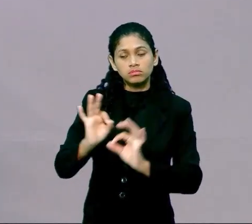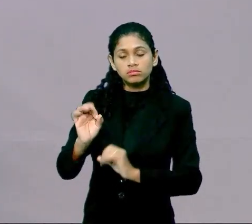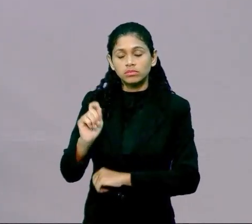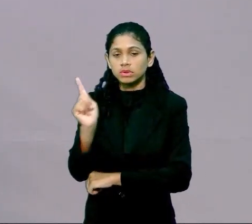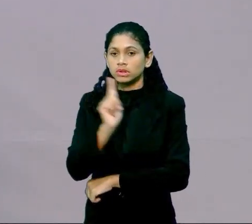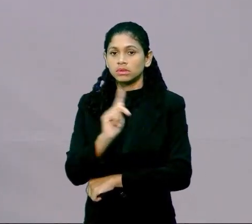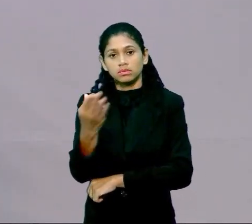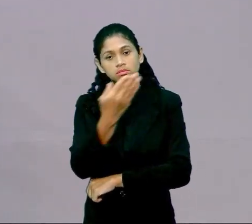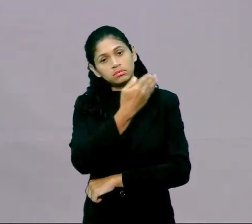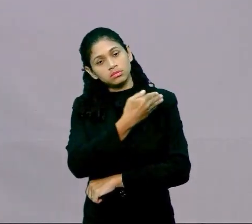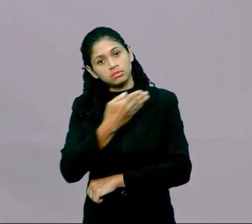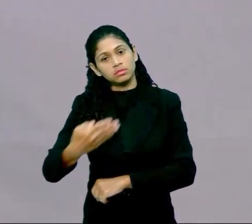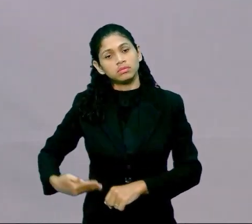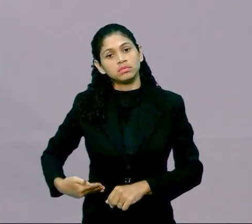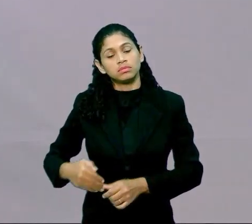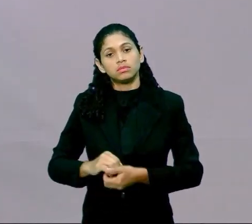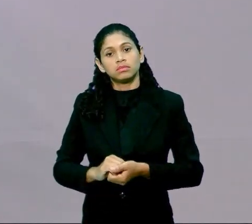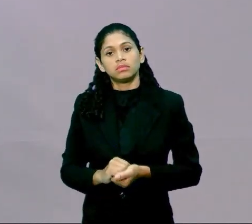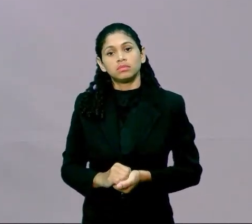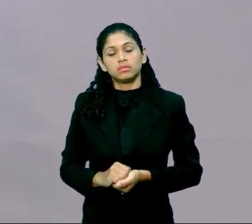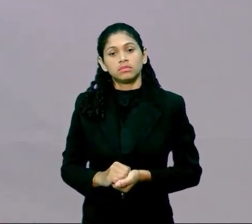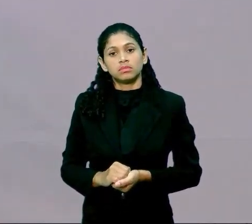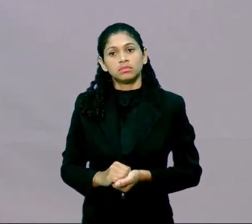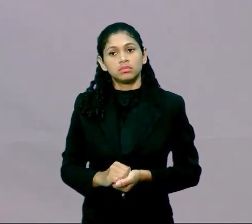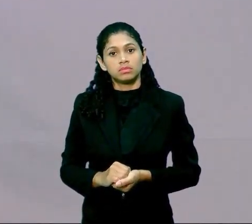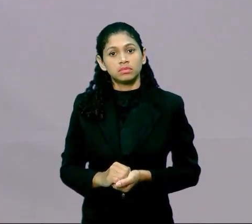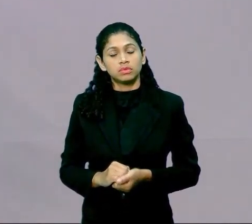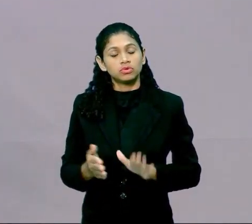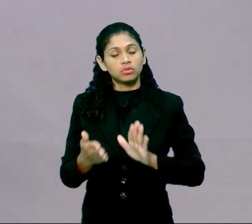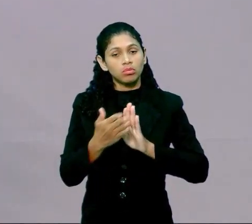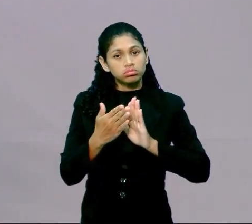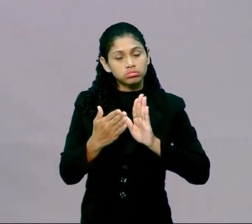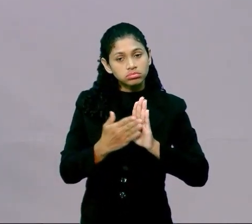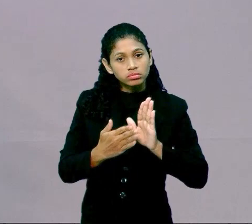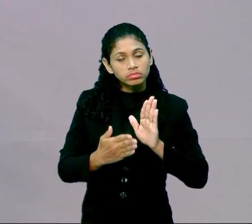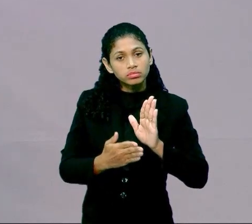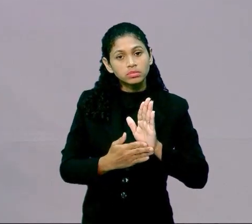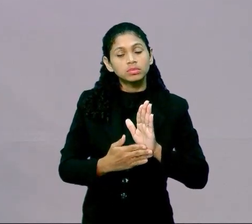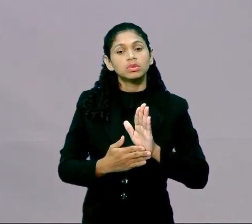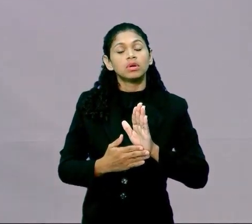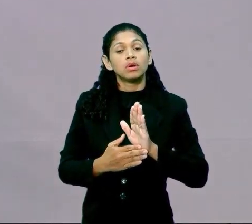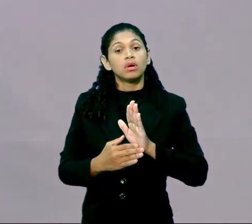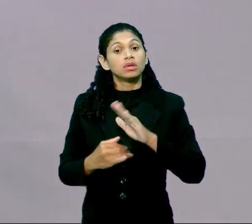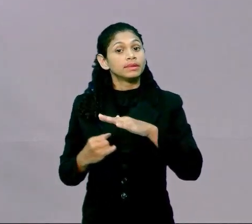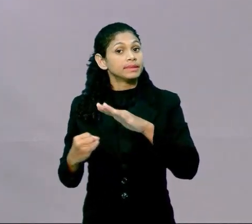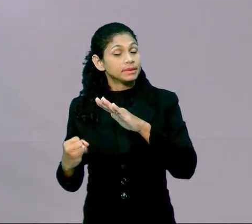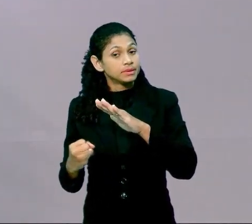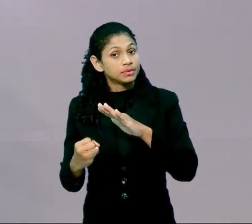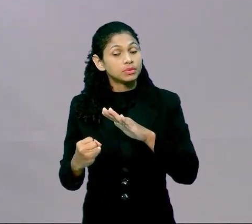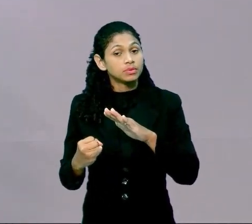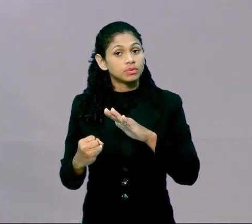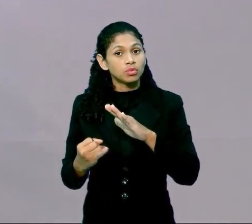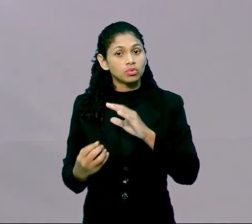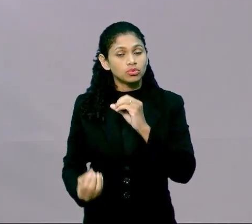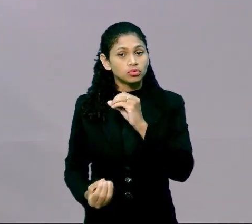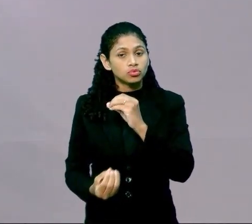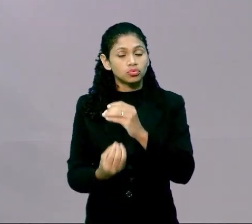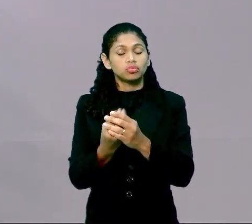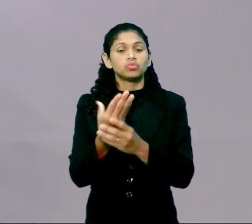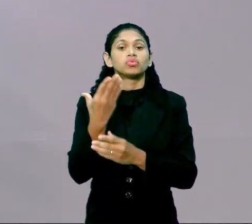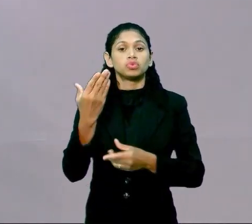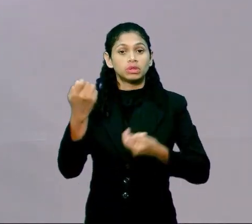não governamentais, nós estamos tratando de instituições sociais que emergem